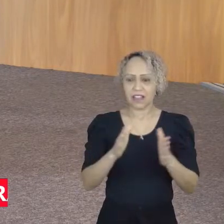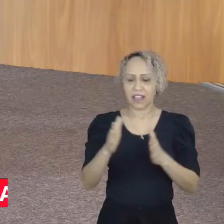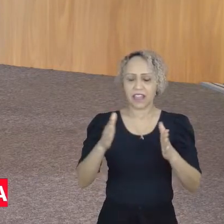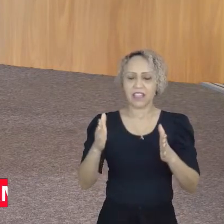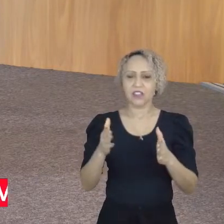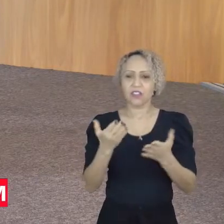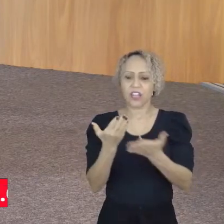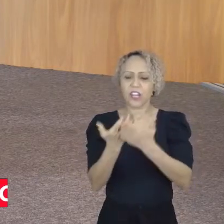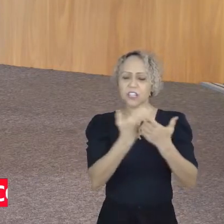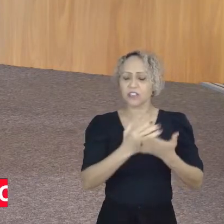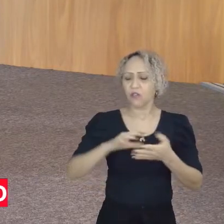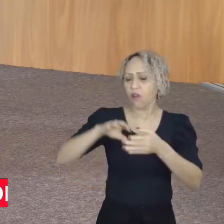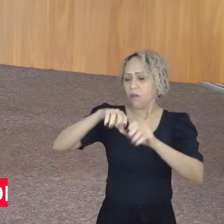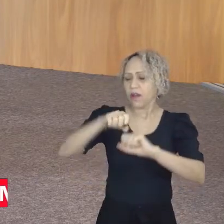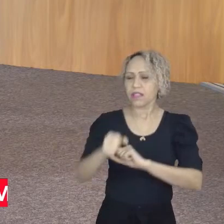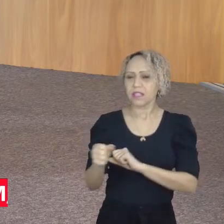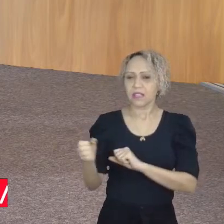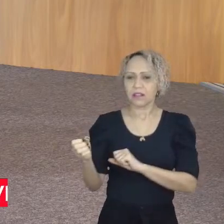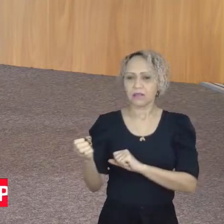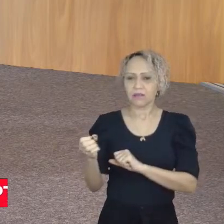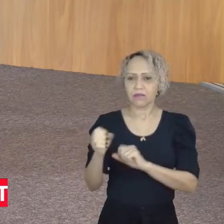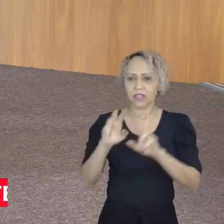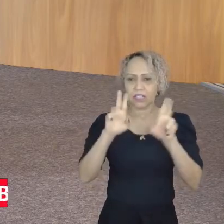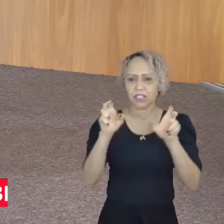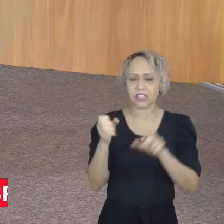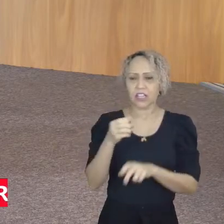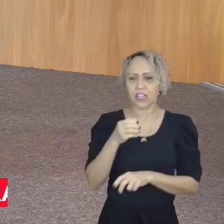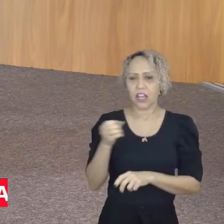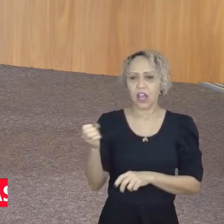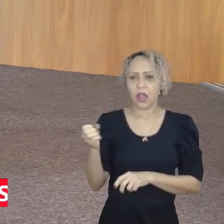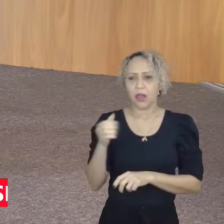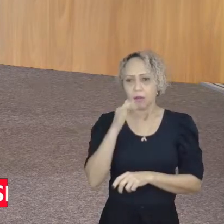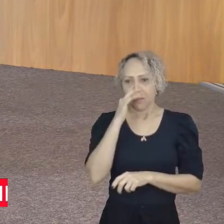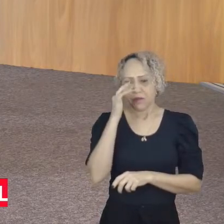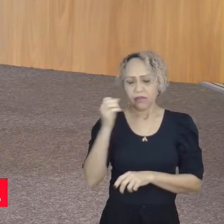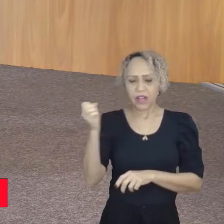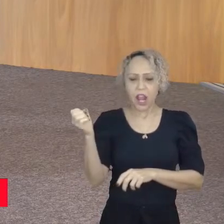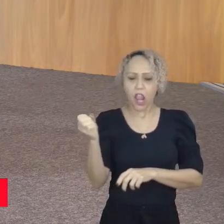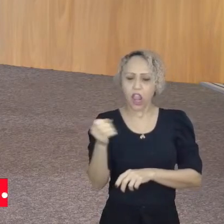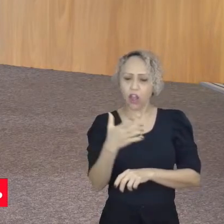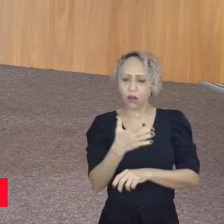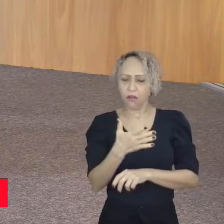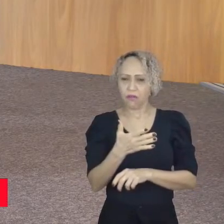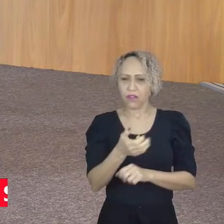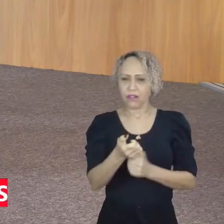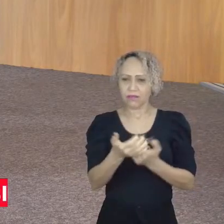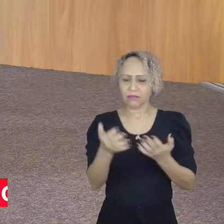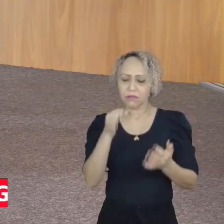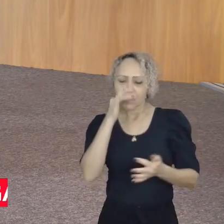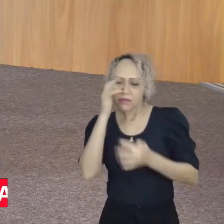né? Qual vai ser também o foco, o objetivo dessa formação proposta pelo Nova Primavera.